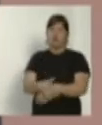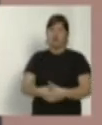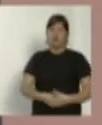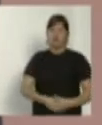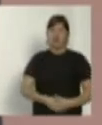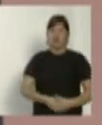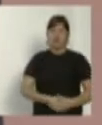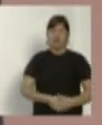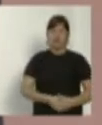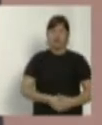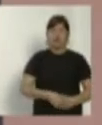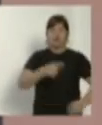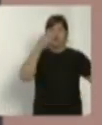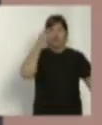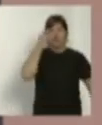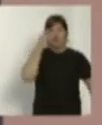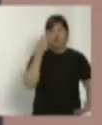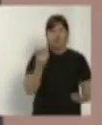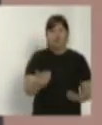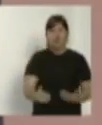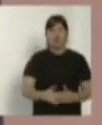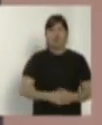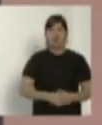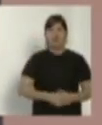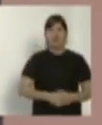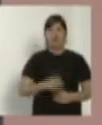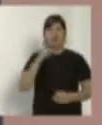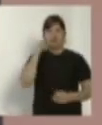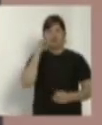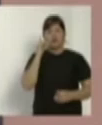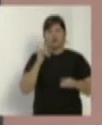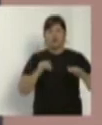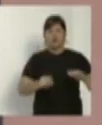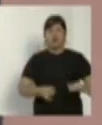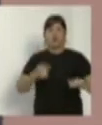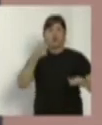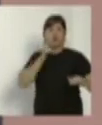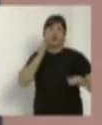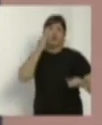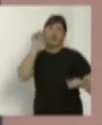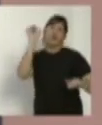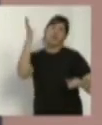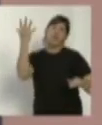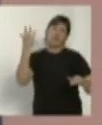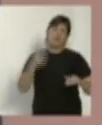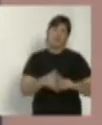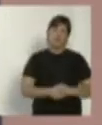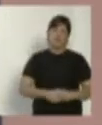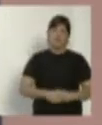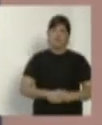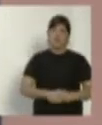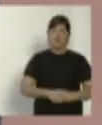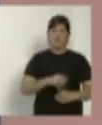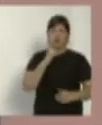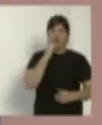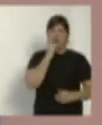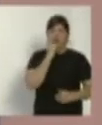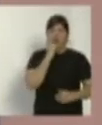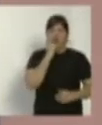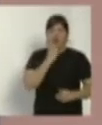imagine o dia em que essa menina entender o que aconteceu com ela o